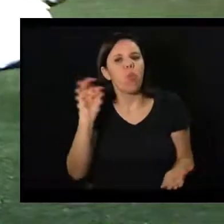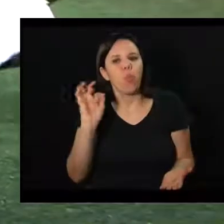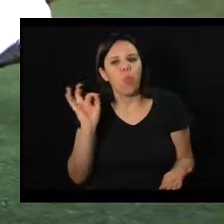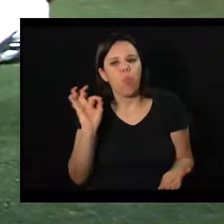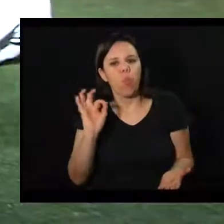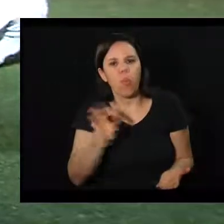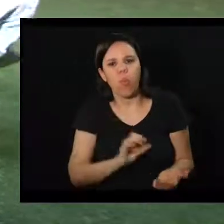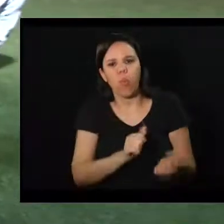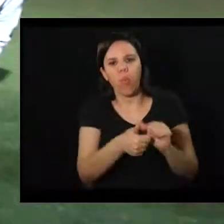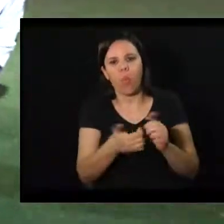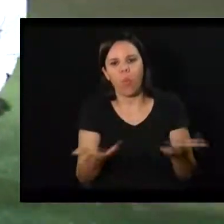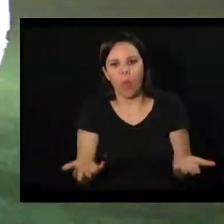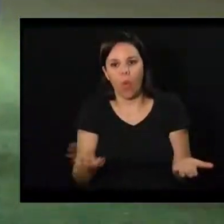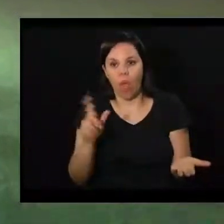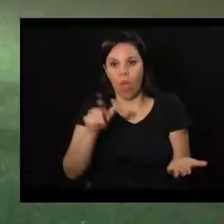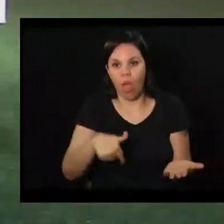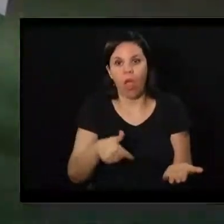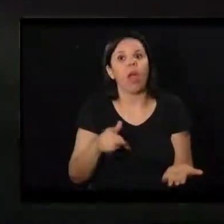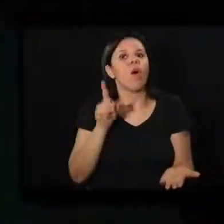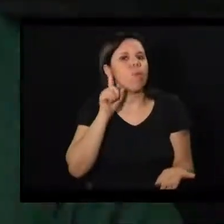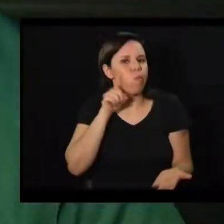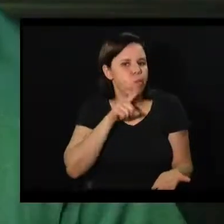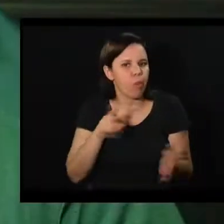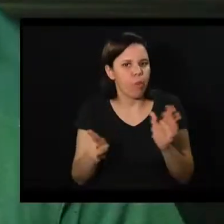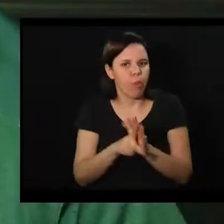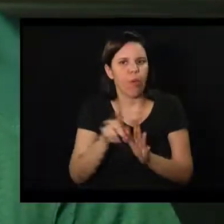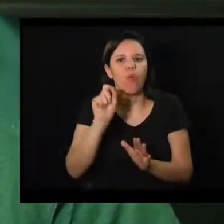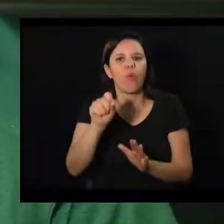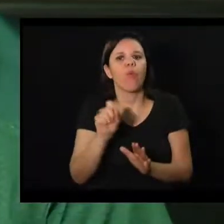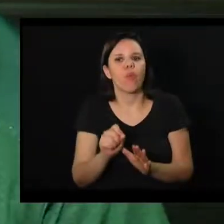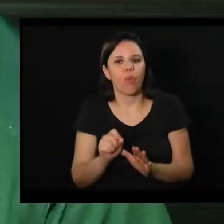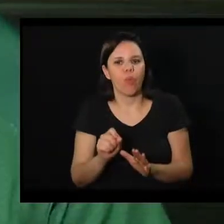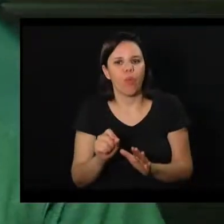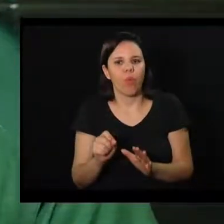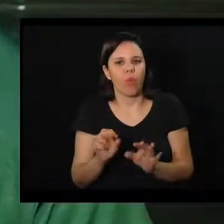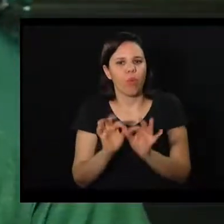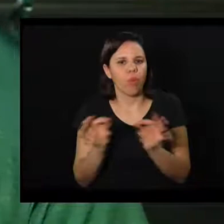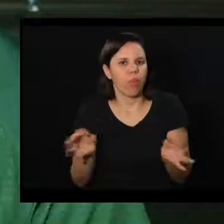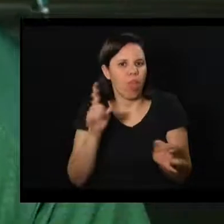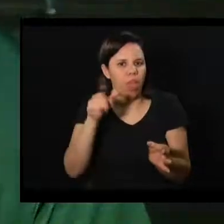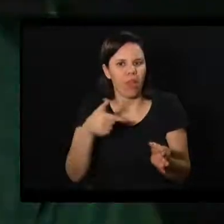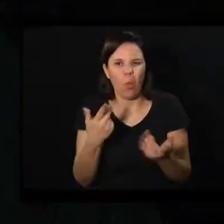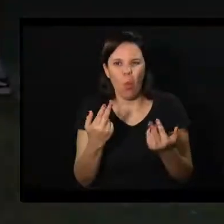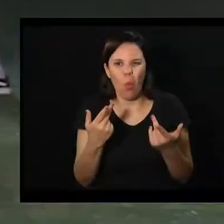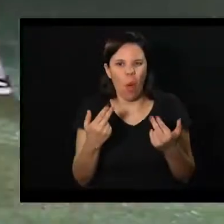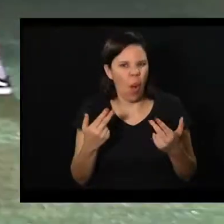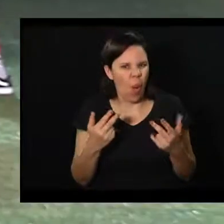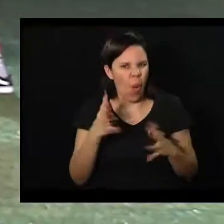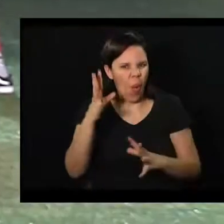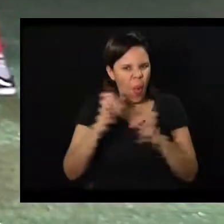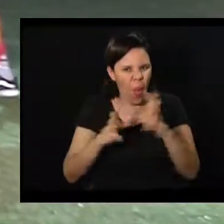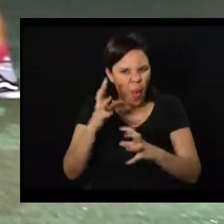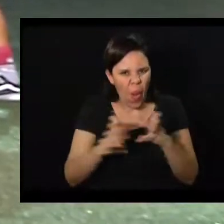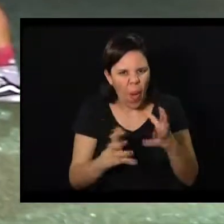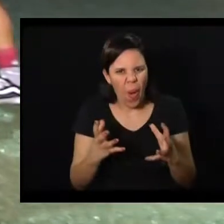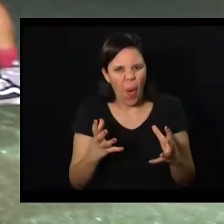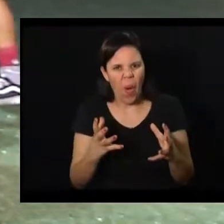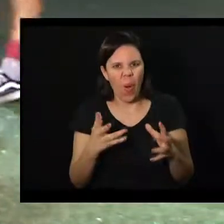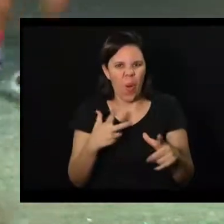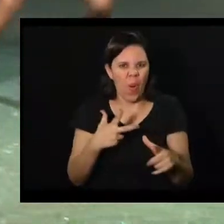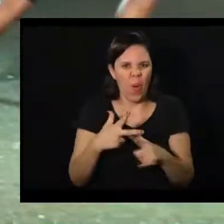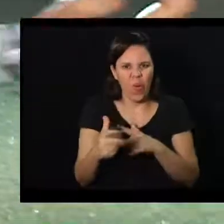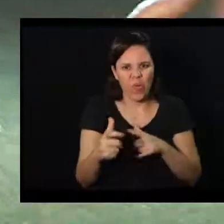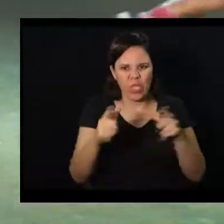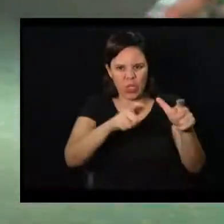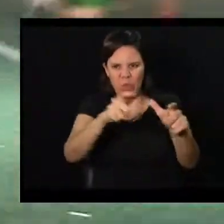futebol americano é bem mais que isso. Basicamente é uma guerra. É uma briga por território, é uma briga por conquista de